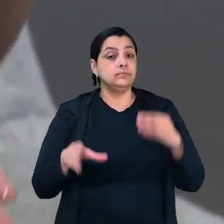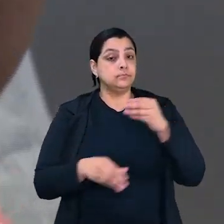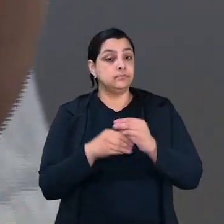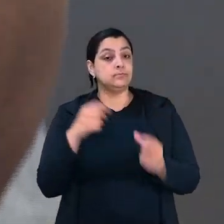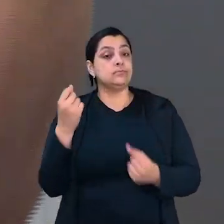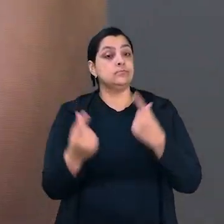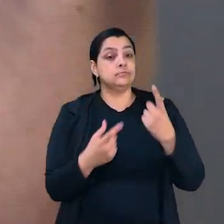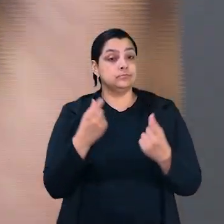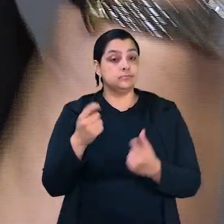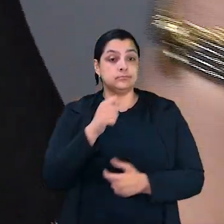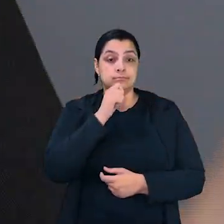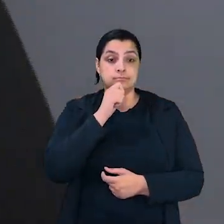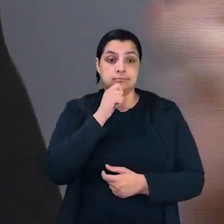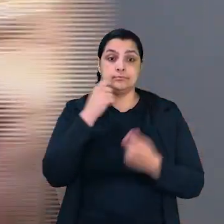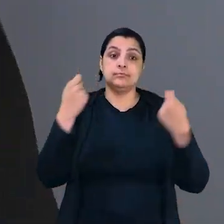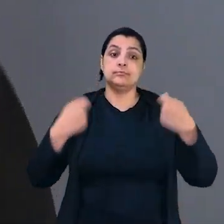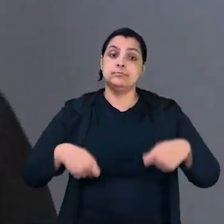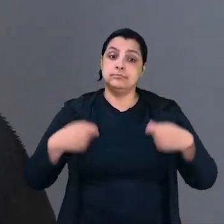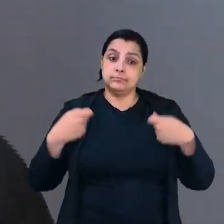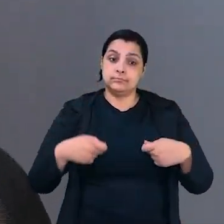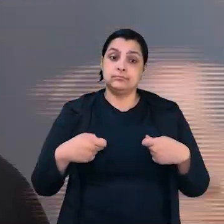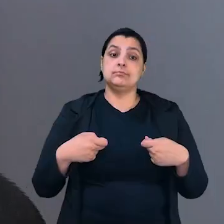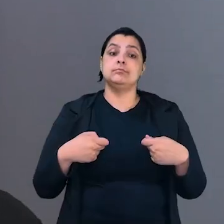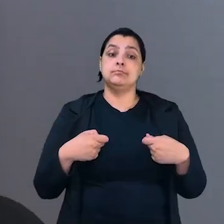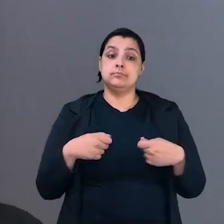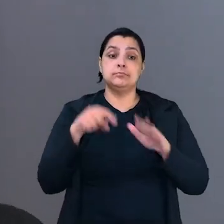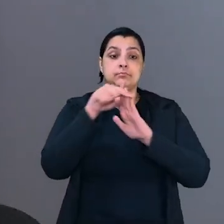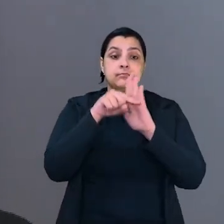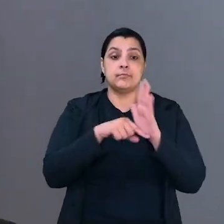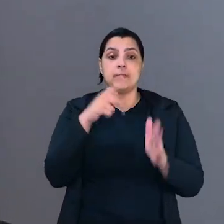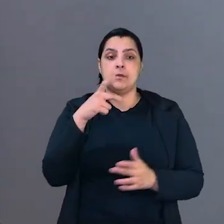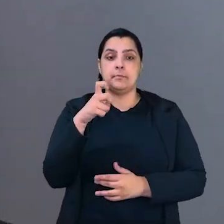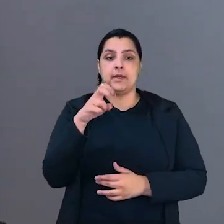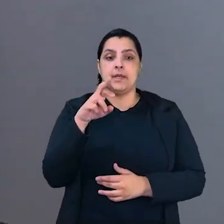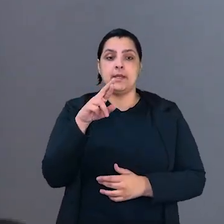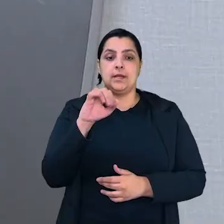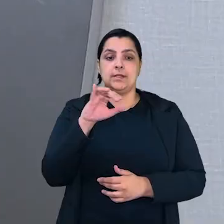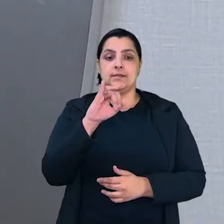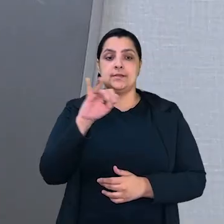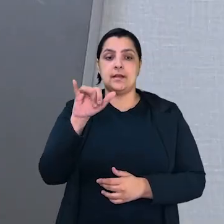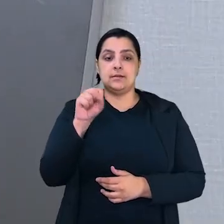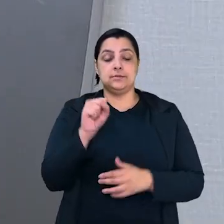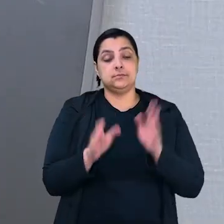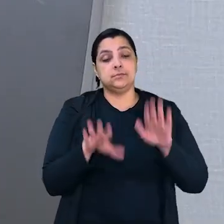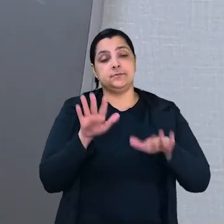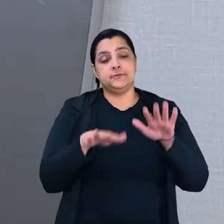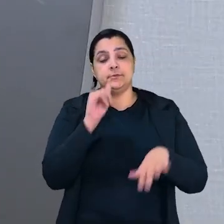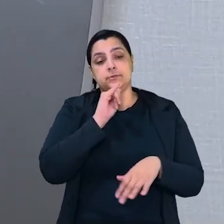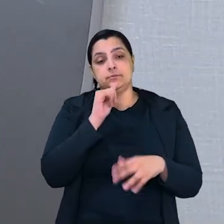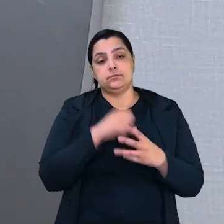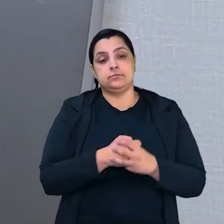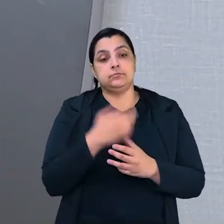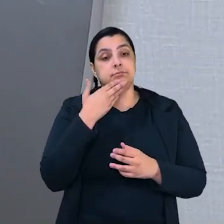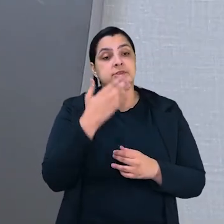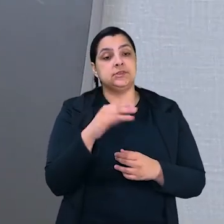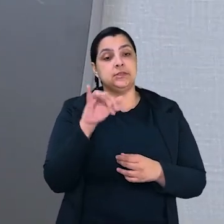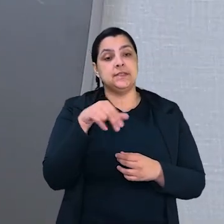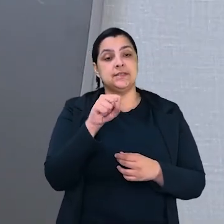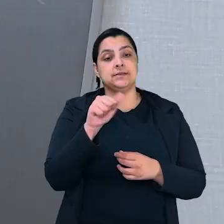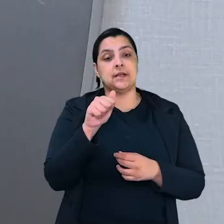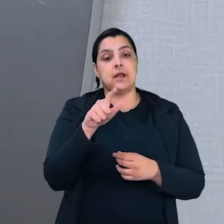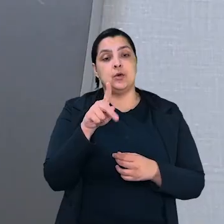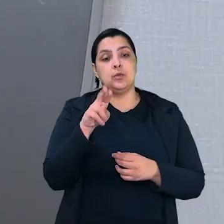acrescenta que alguns casos ainda necessitam de honorários periciais. Às vezes acontece num processo, por exemplo, tem